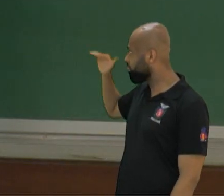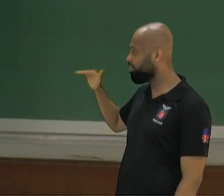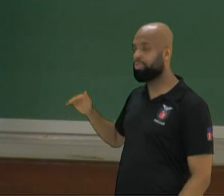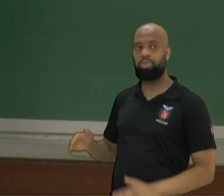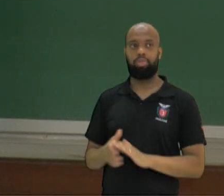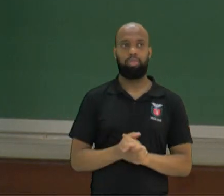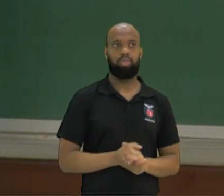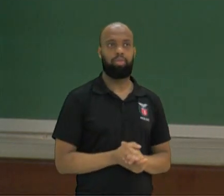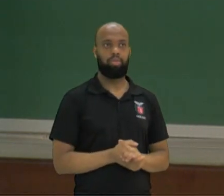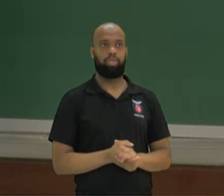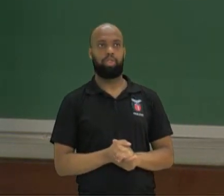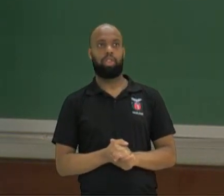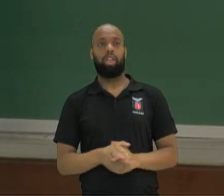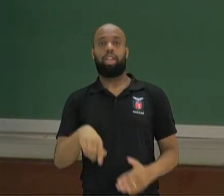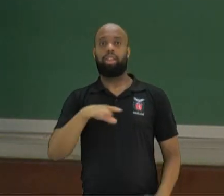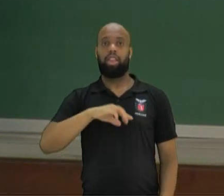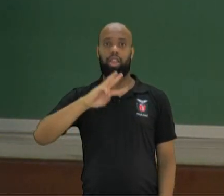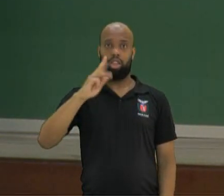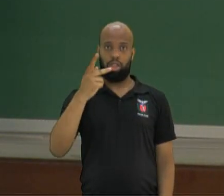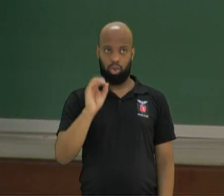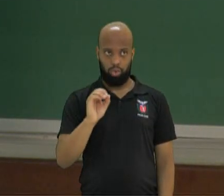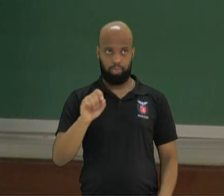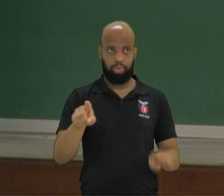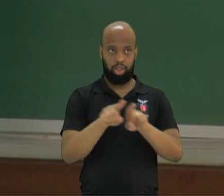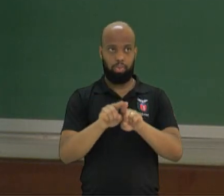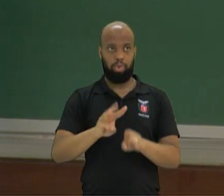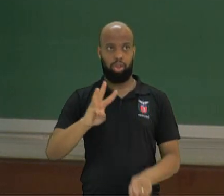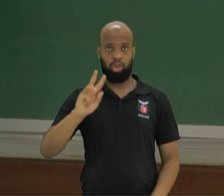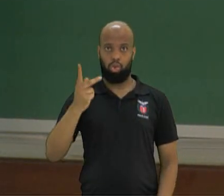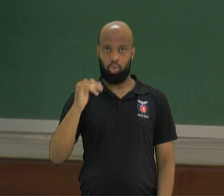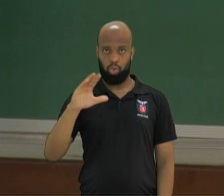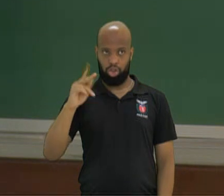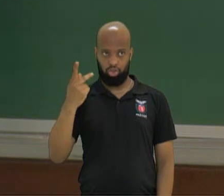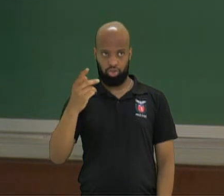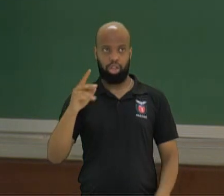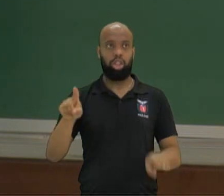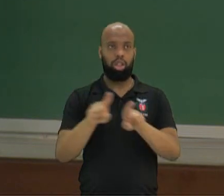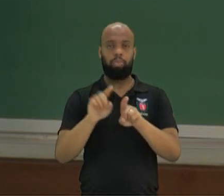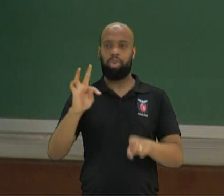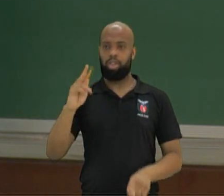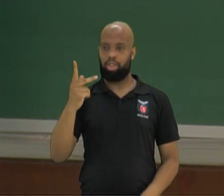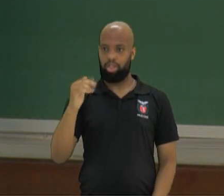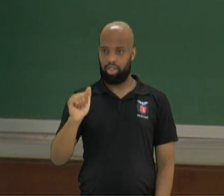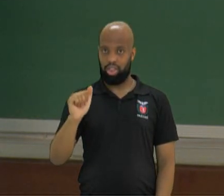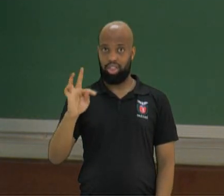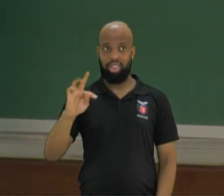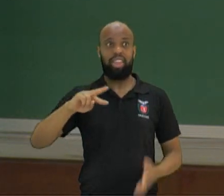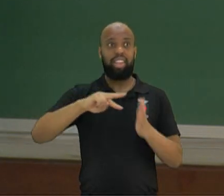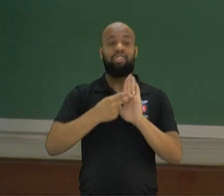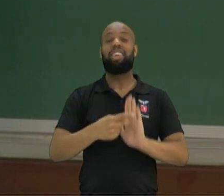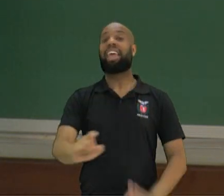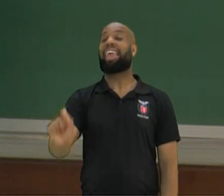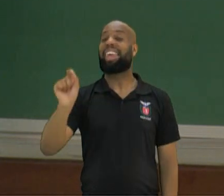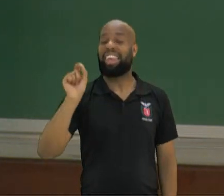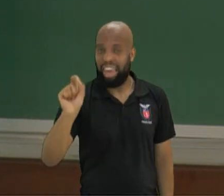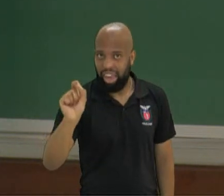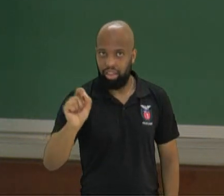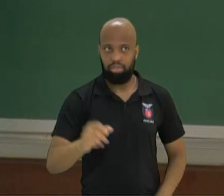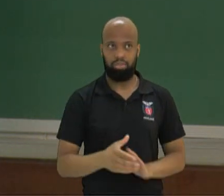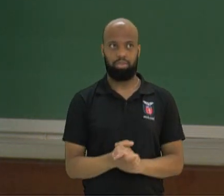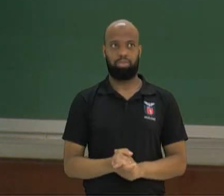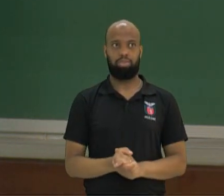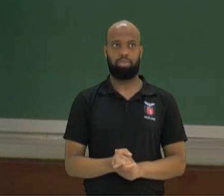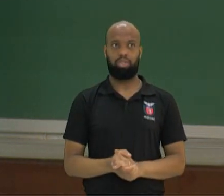significam que, beleza? O who é usado para se referir a pessoas, which, usado para se